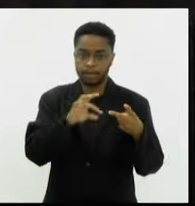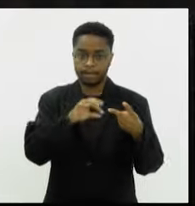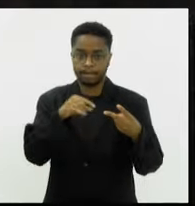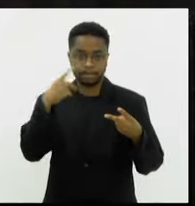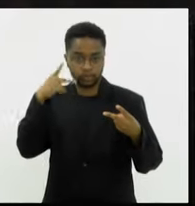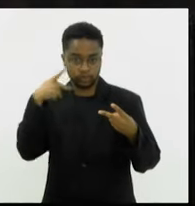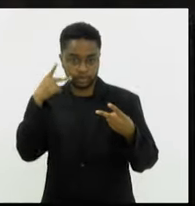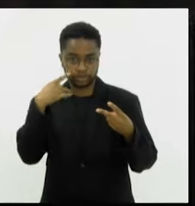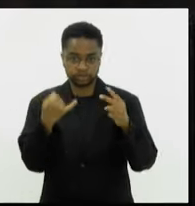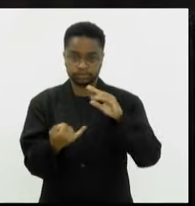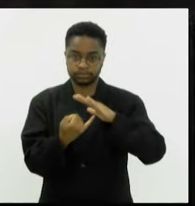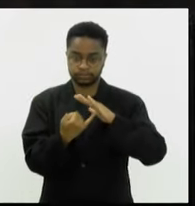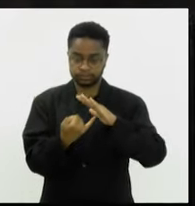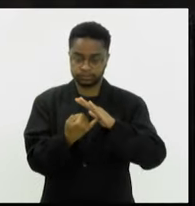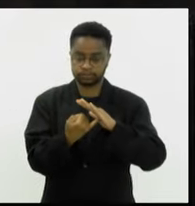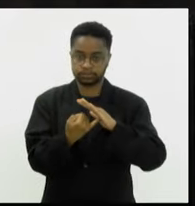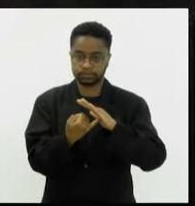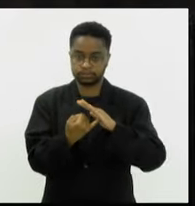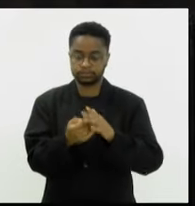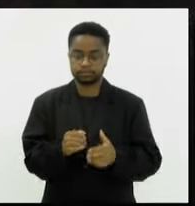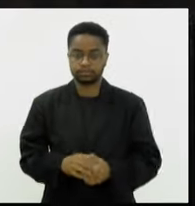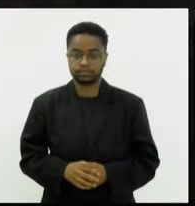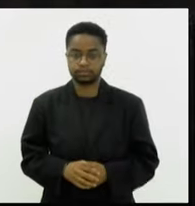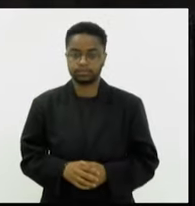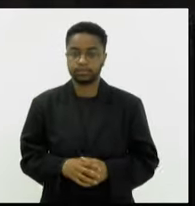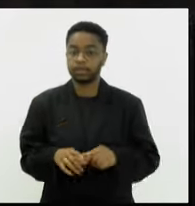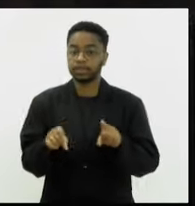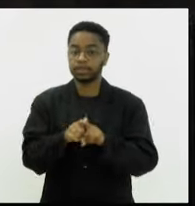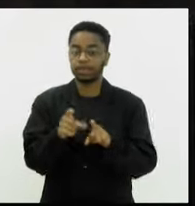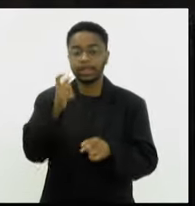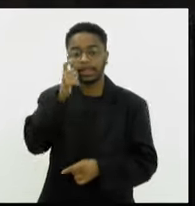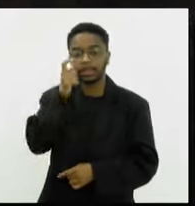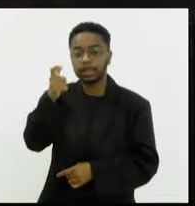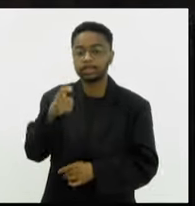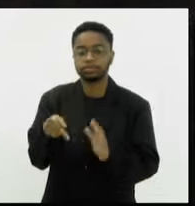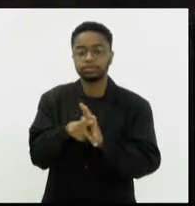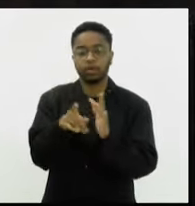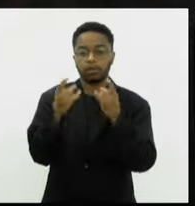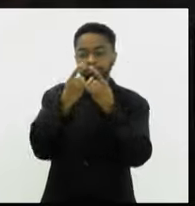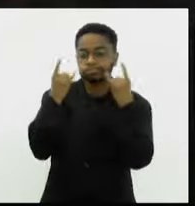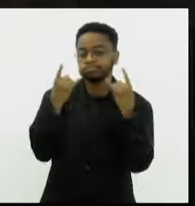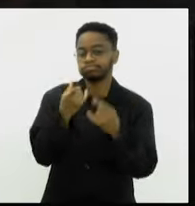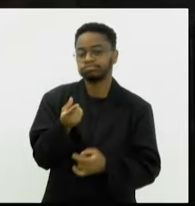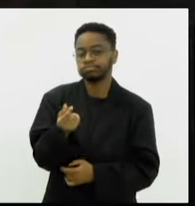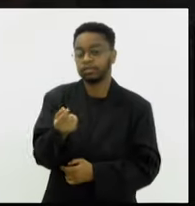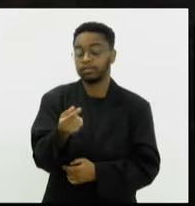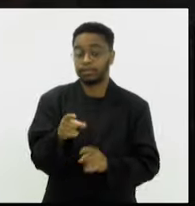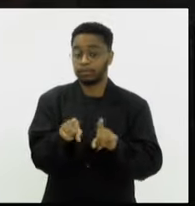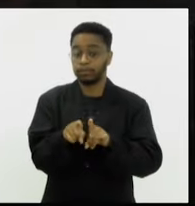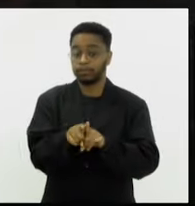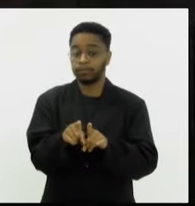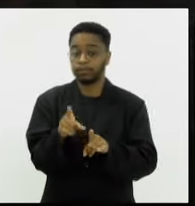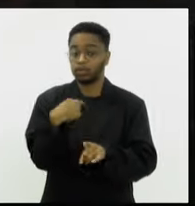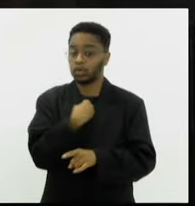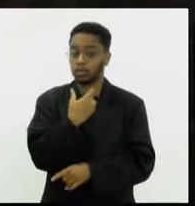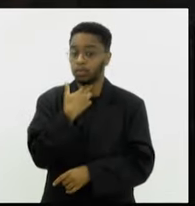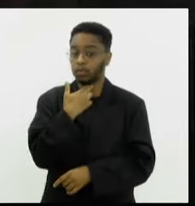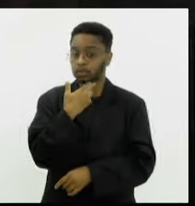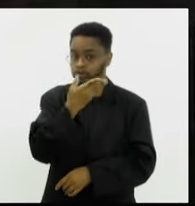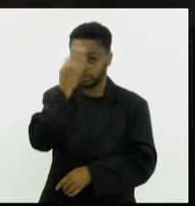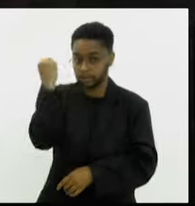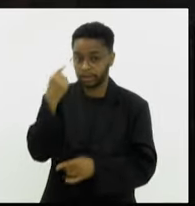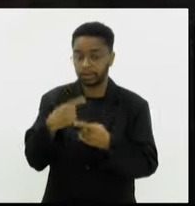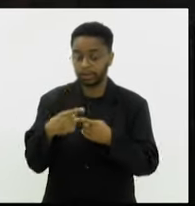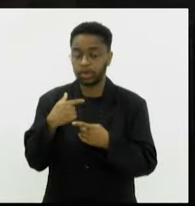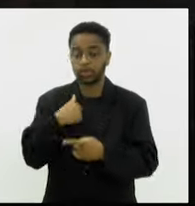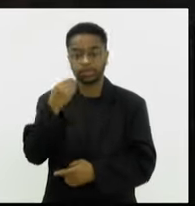política institucional e os interesses do capital. Porque não nos esqueçamos, e foi isso que eu tentei frisar enquanto